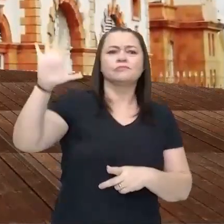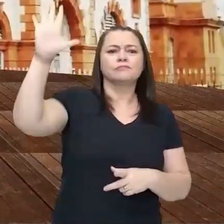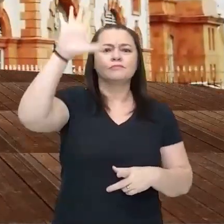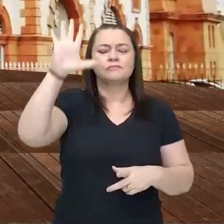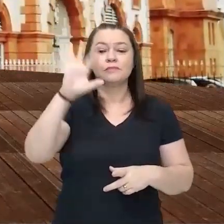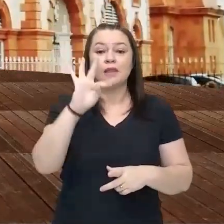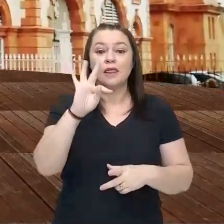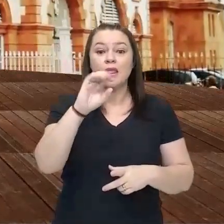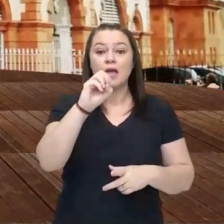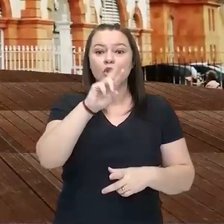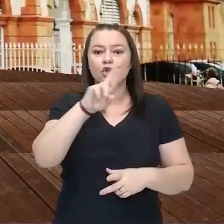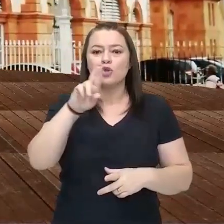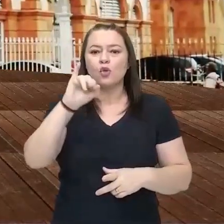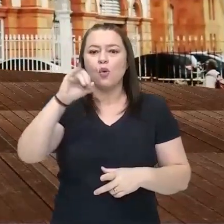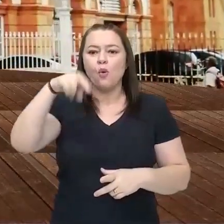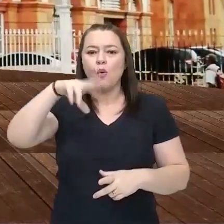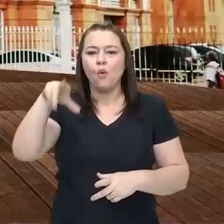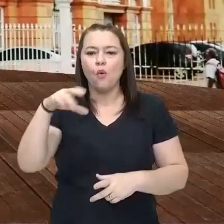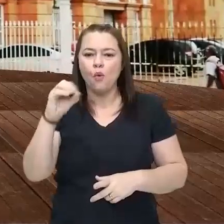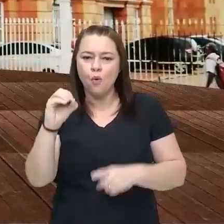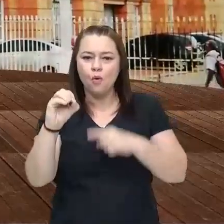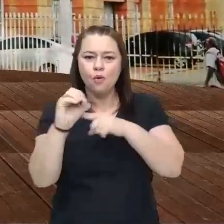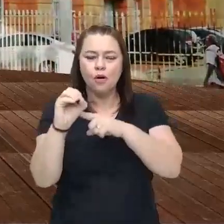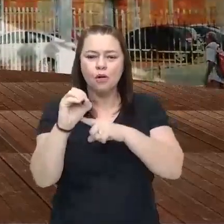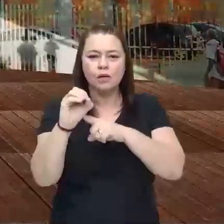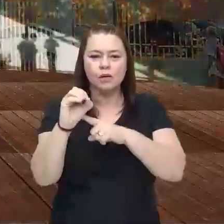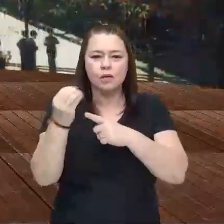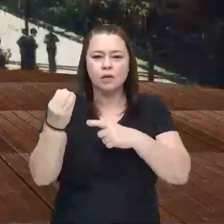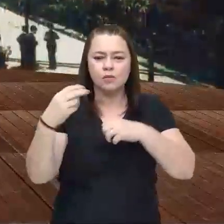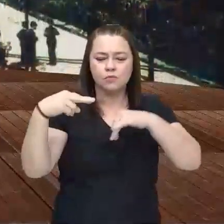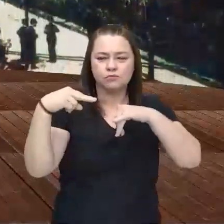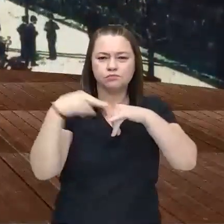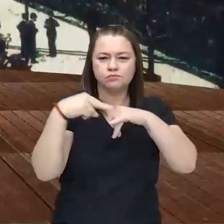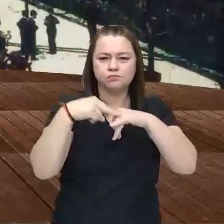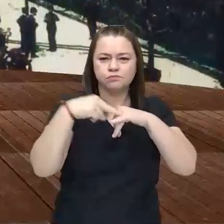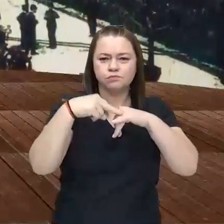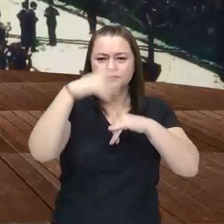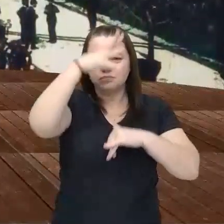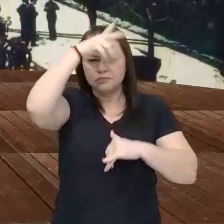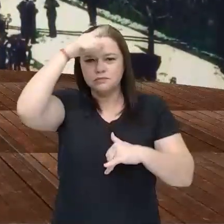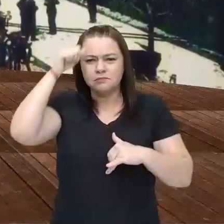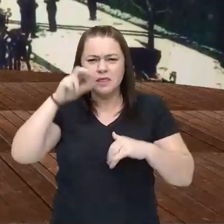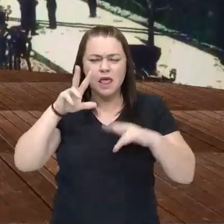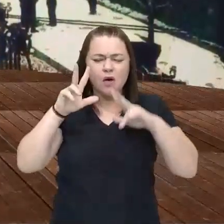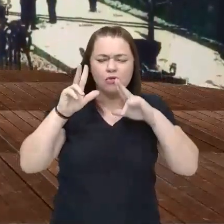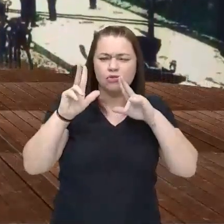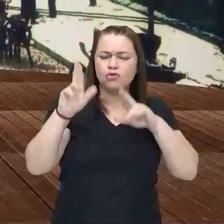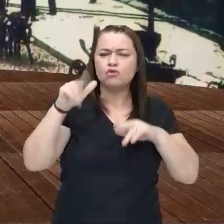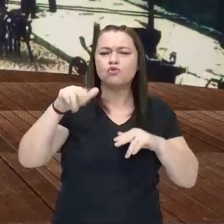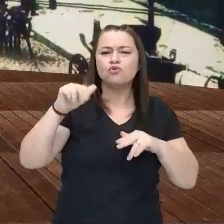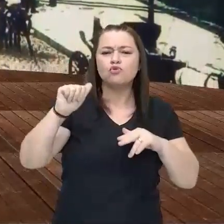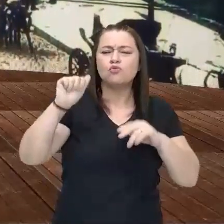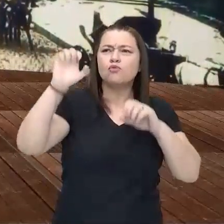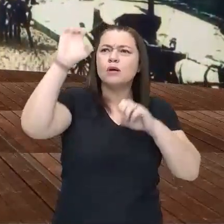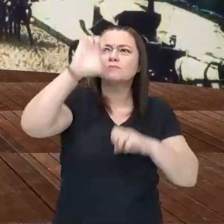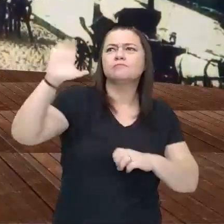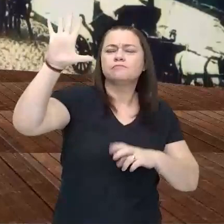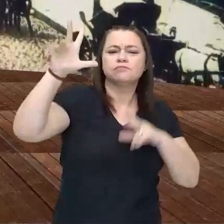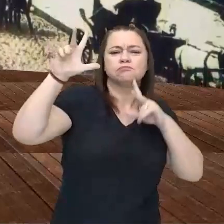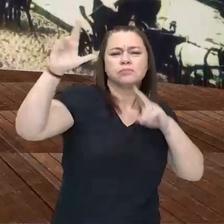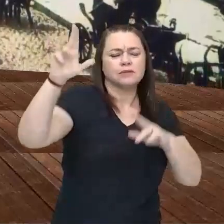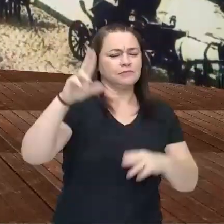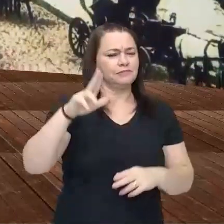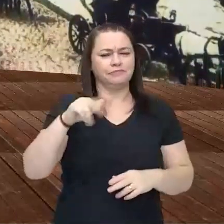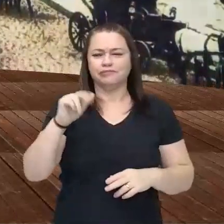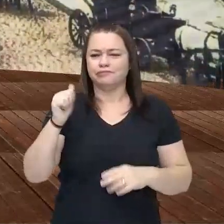Torrinho, Porto de Lenha. Tu nunca serás Liverpool. Com a cara sardenta e com os olhos